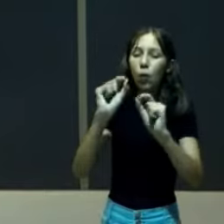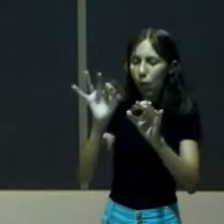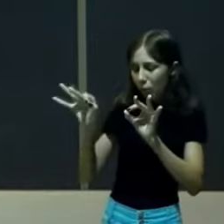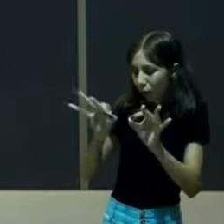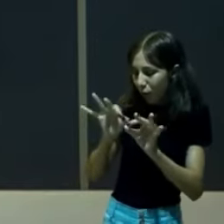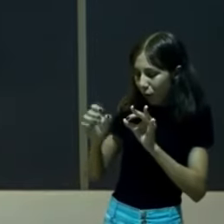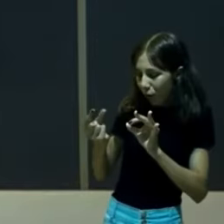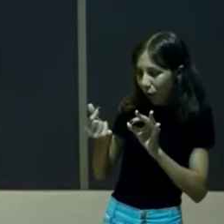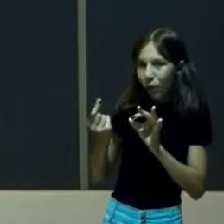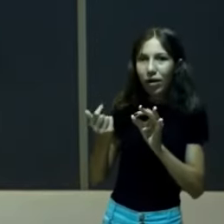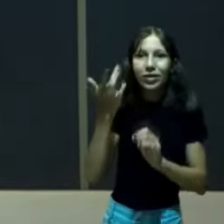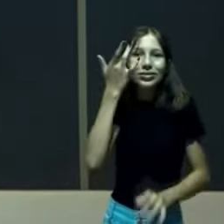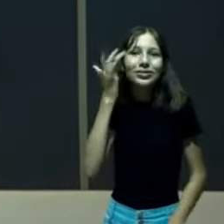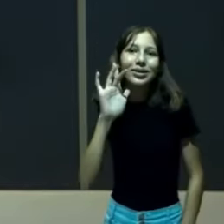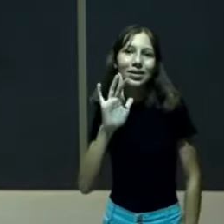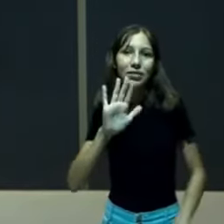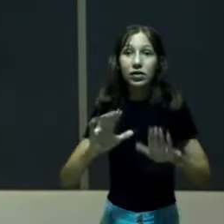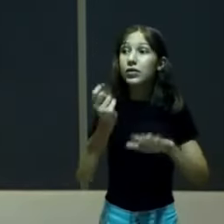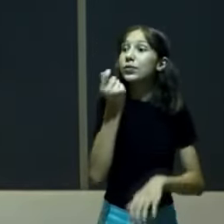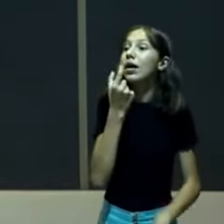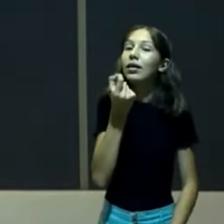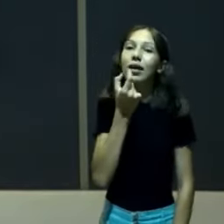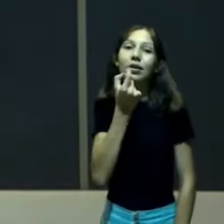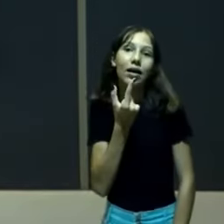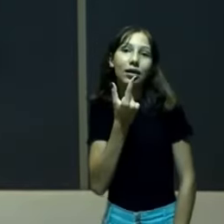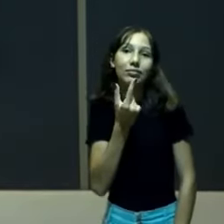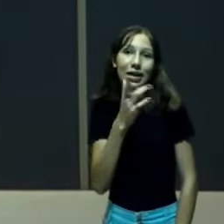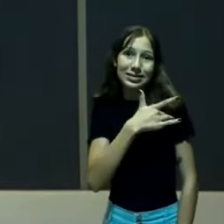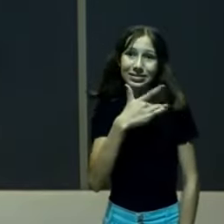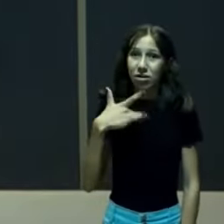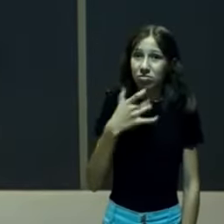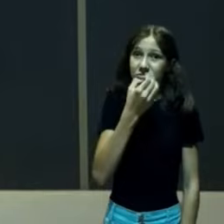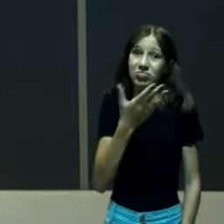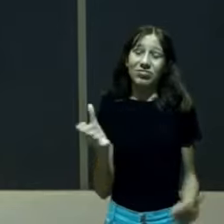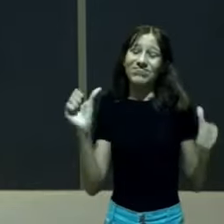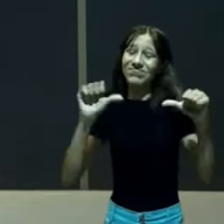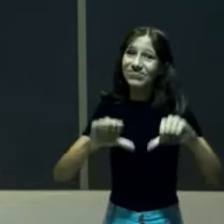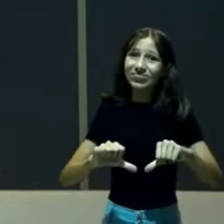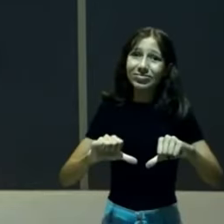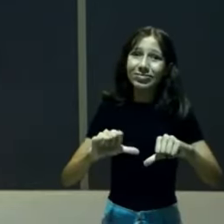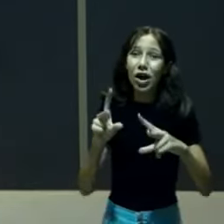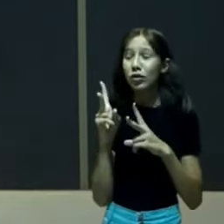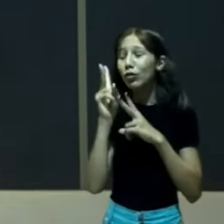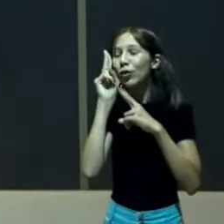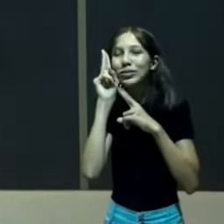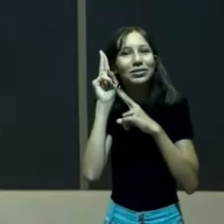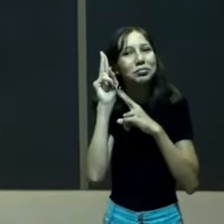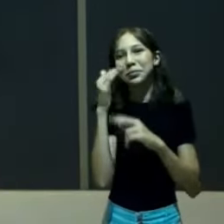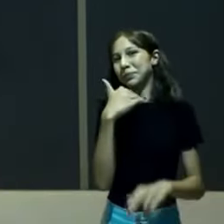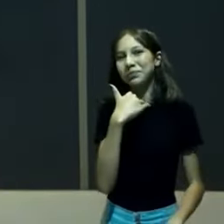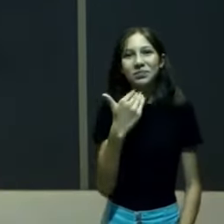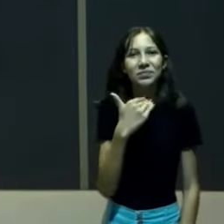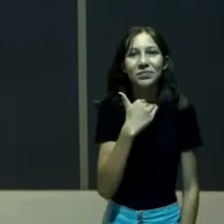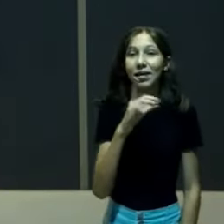Vive à base de remédio. Já não tem mais saúde, já não dorme mais de noite. Deus está dizendo o